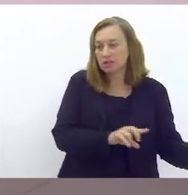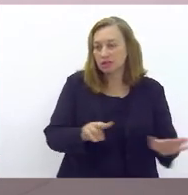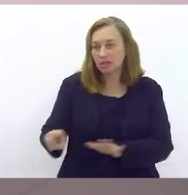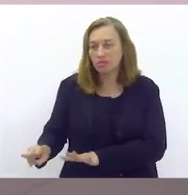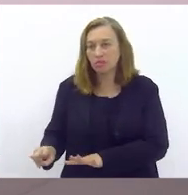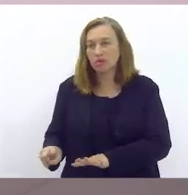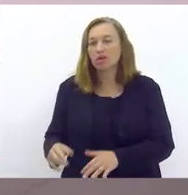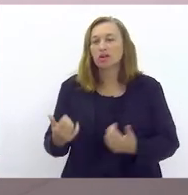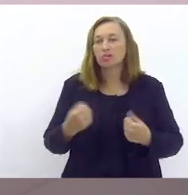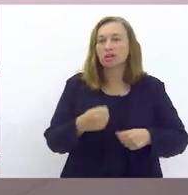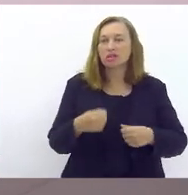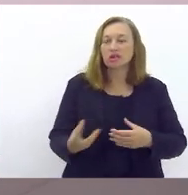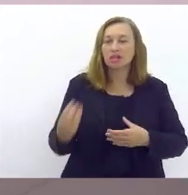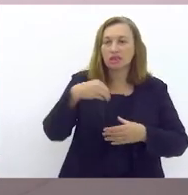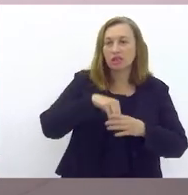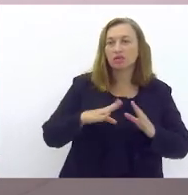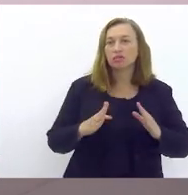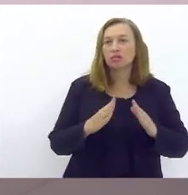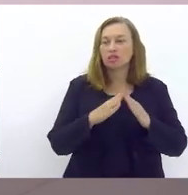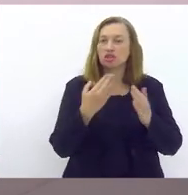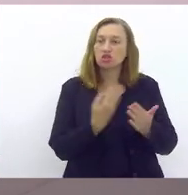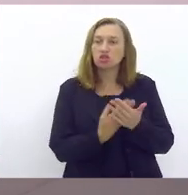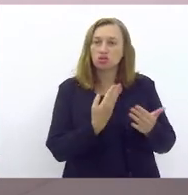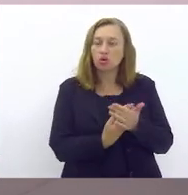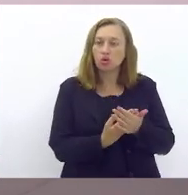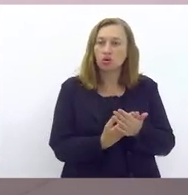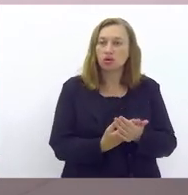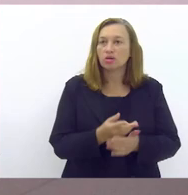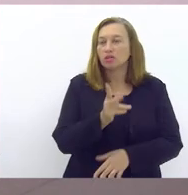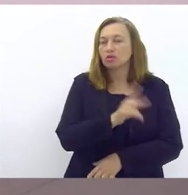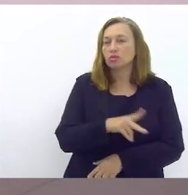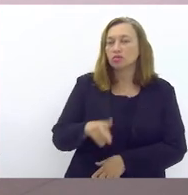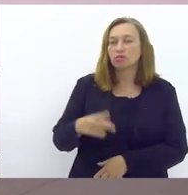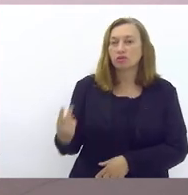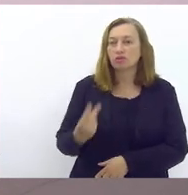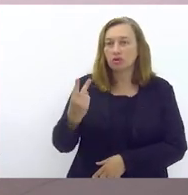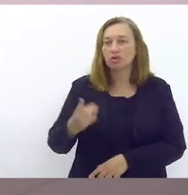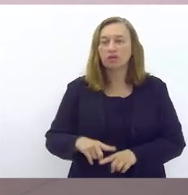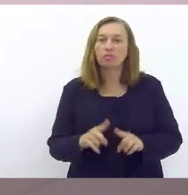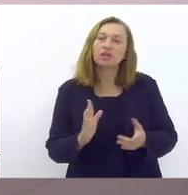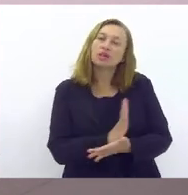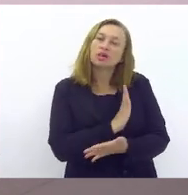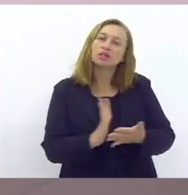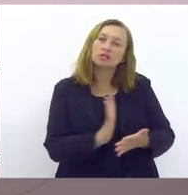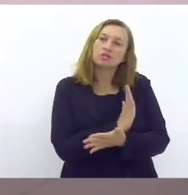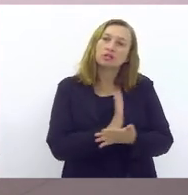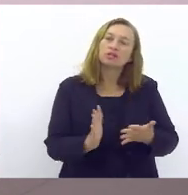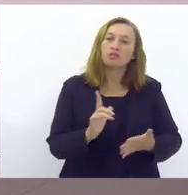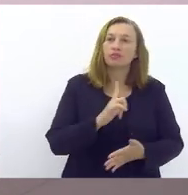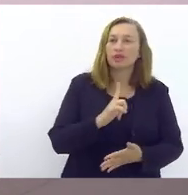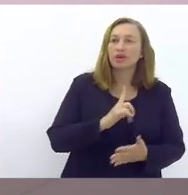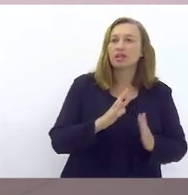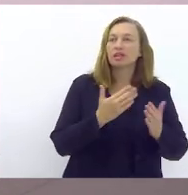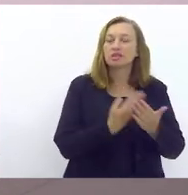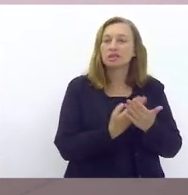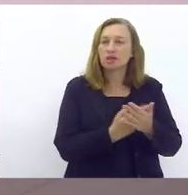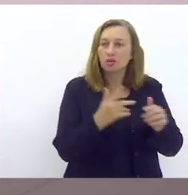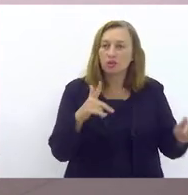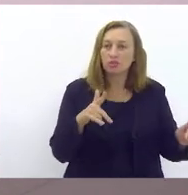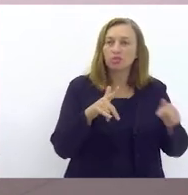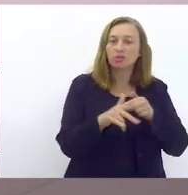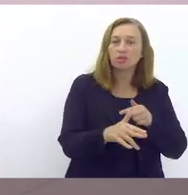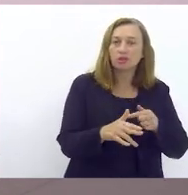essas que deveriam estar em sala de aula com seus professores valorizados, mas que muitas das vezes tem essas aulas impedidas por conta de